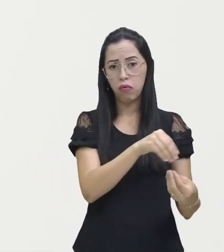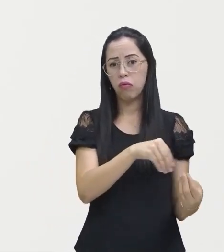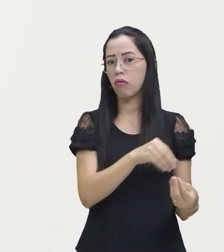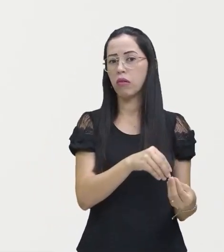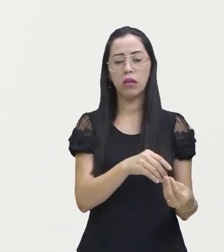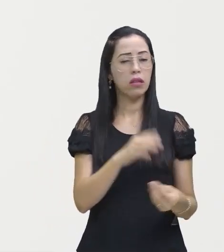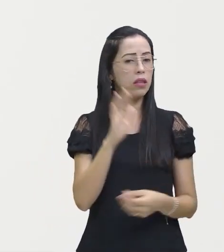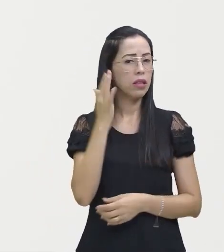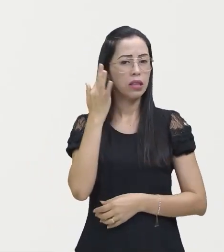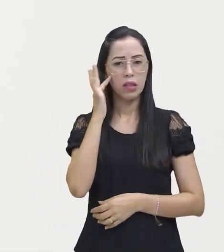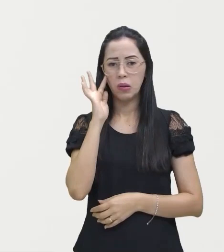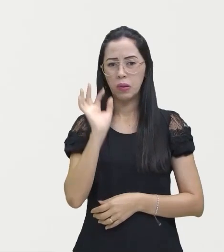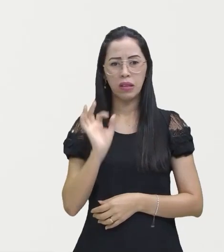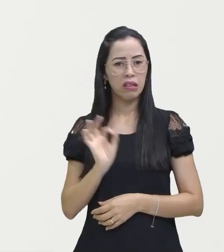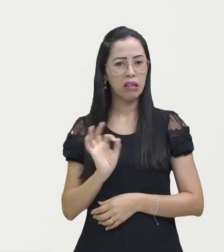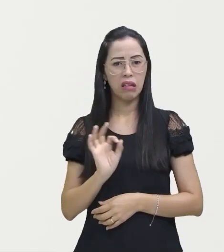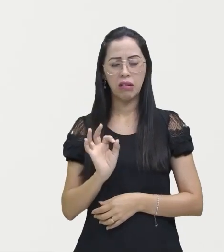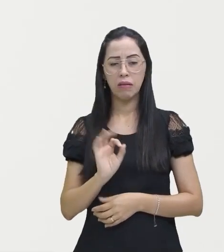dá para entender.